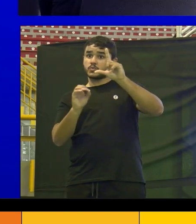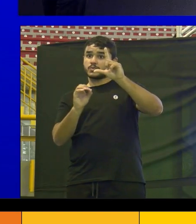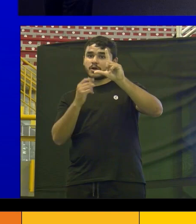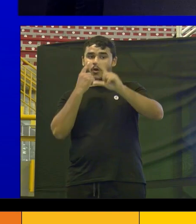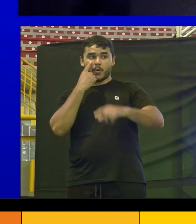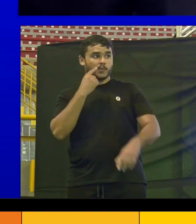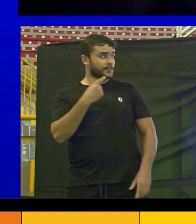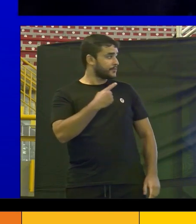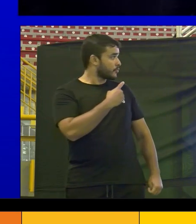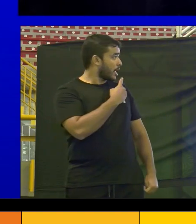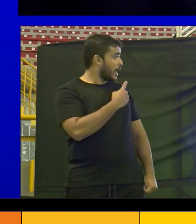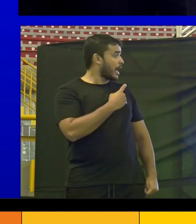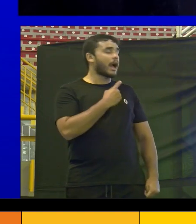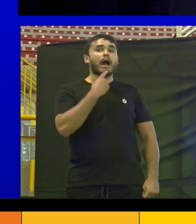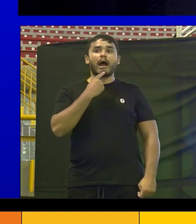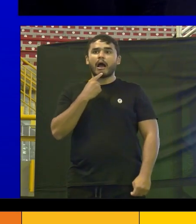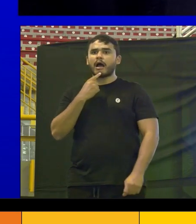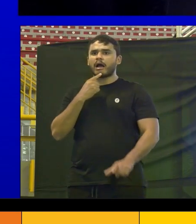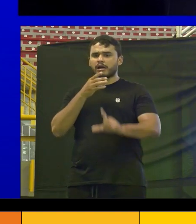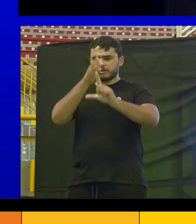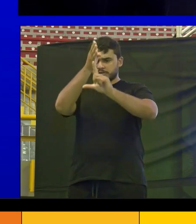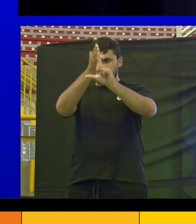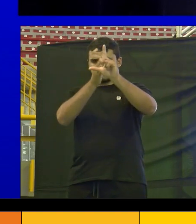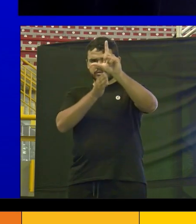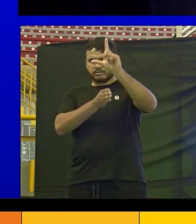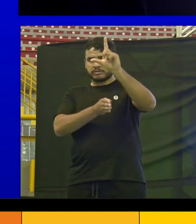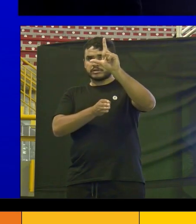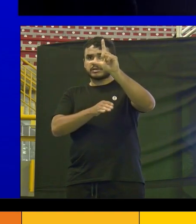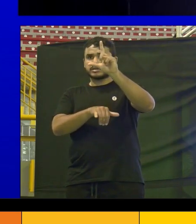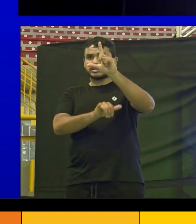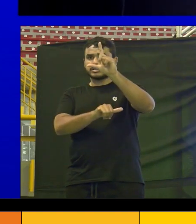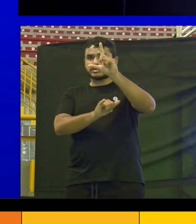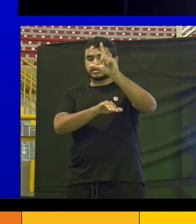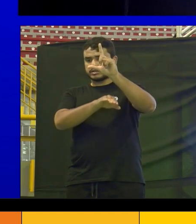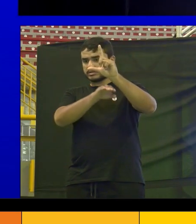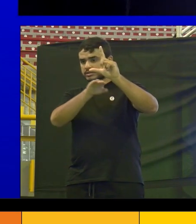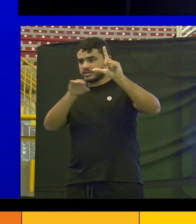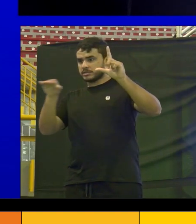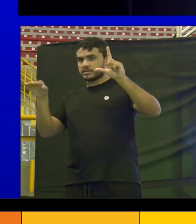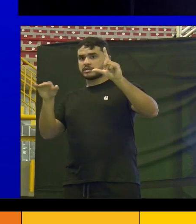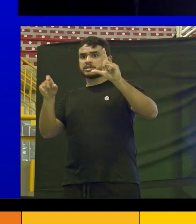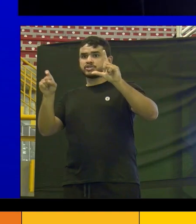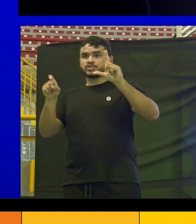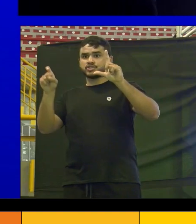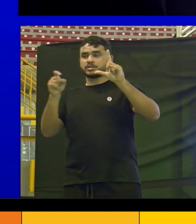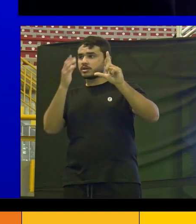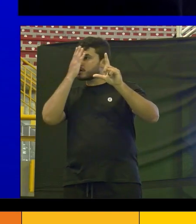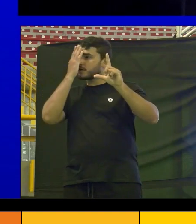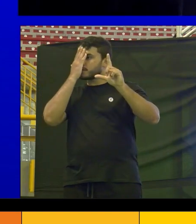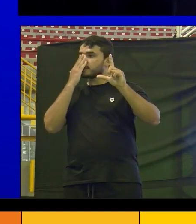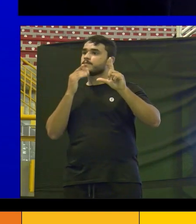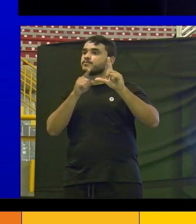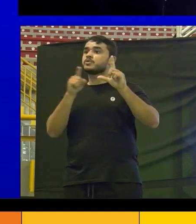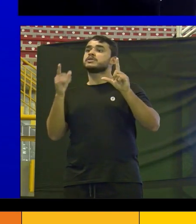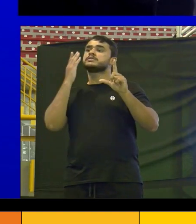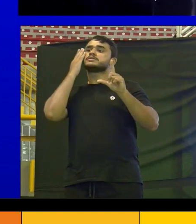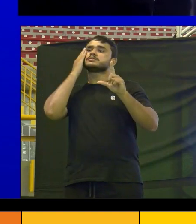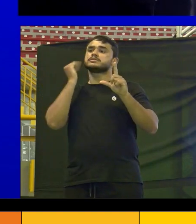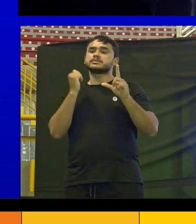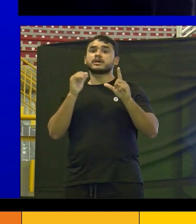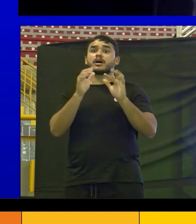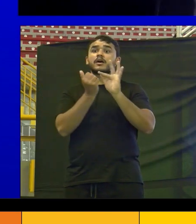Então, na função f de x igual a x mais b, que é a